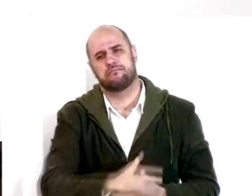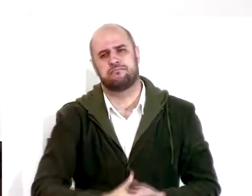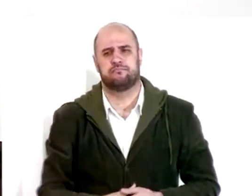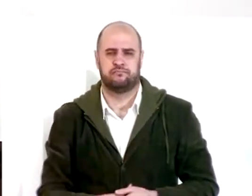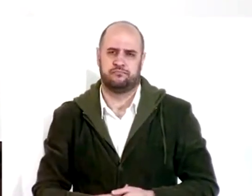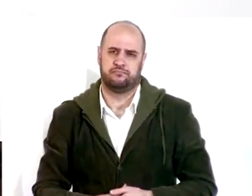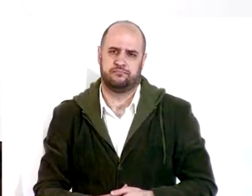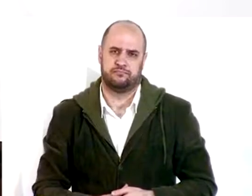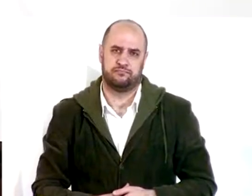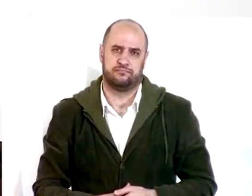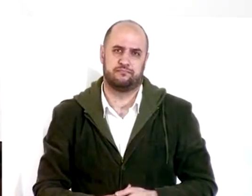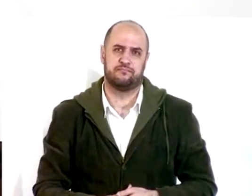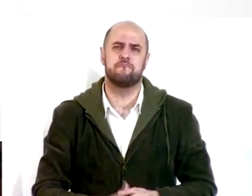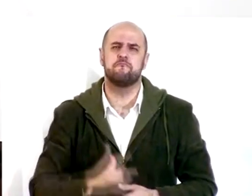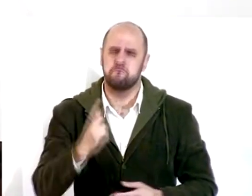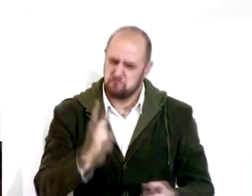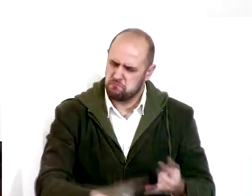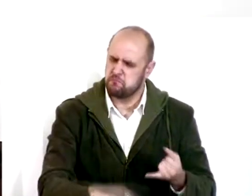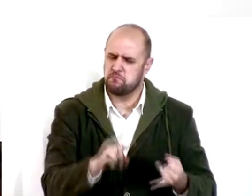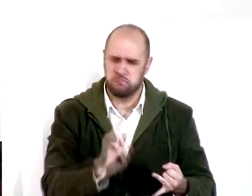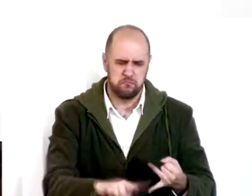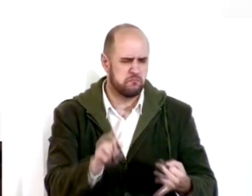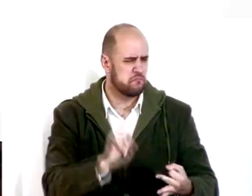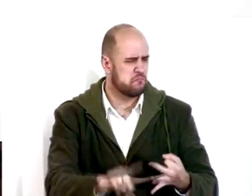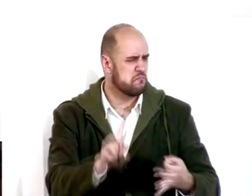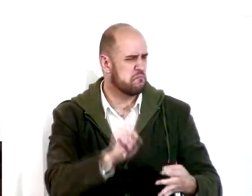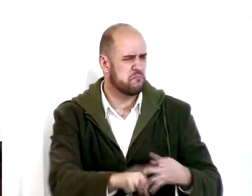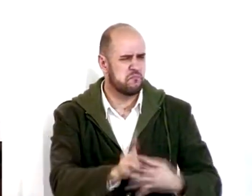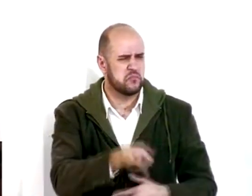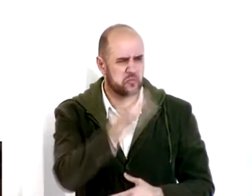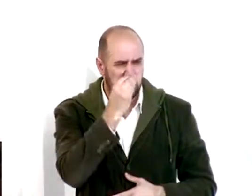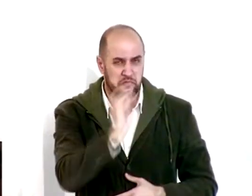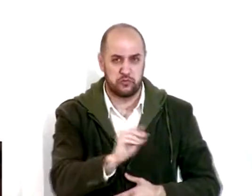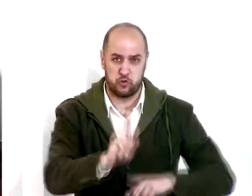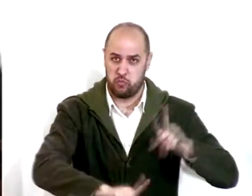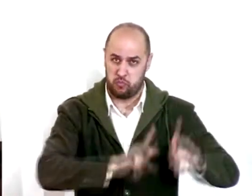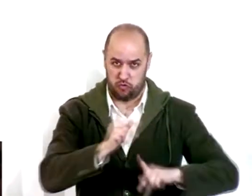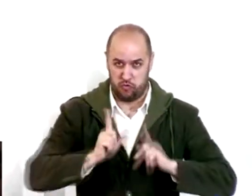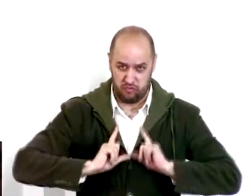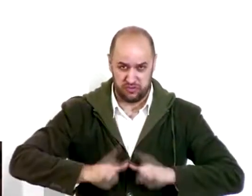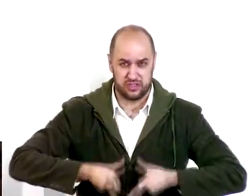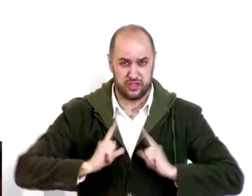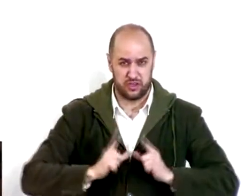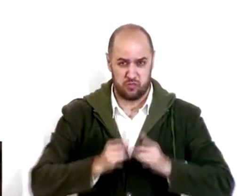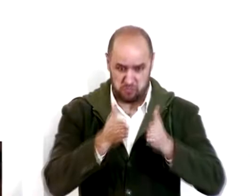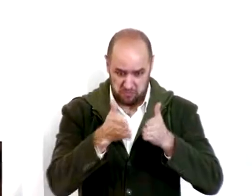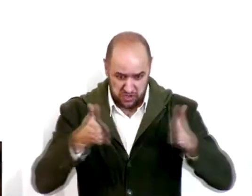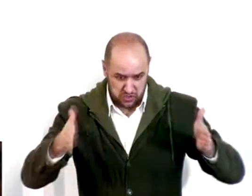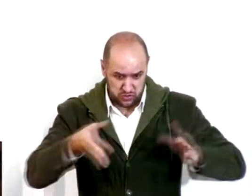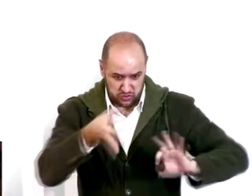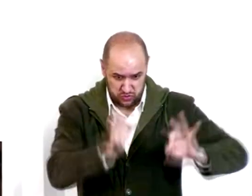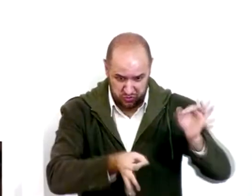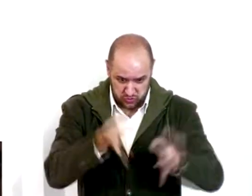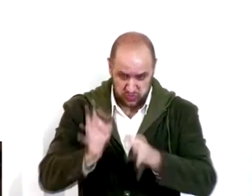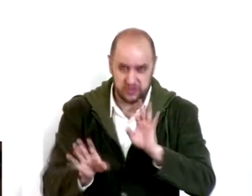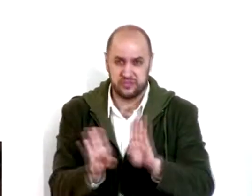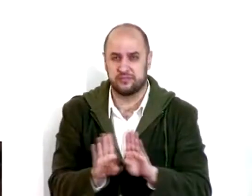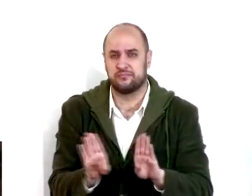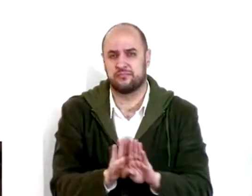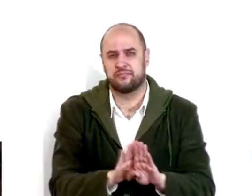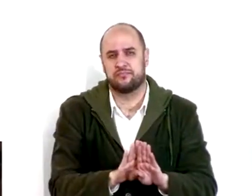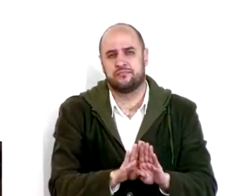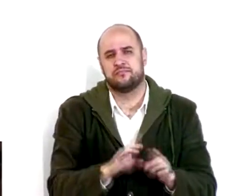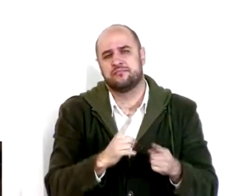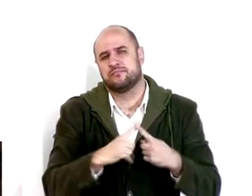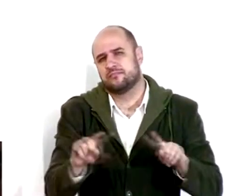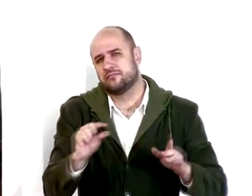desconsiderada, repetidas vezes na história do povo de Israel, no período dos juízes. Mas o